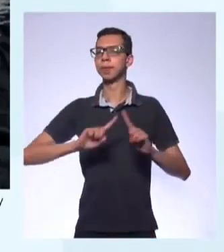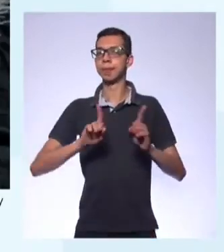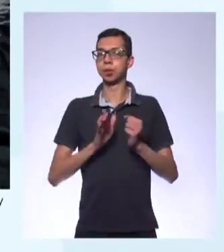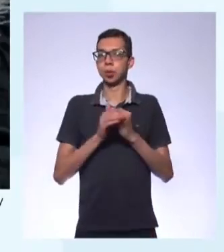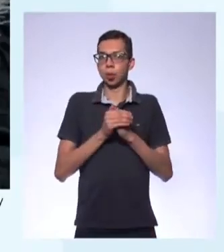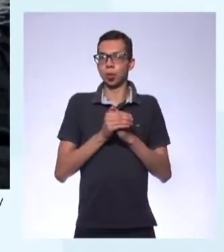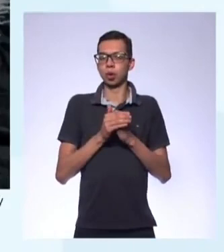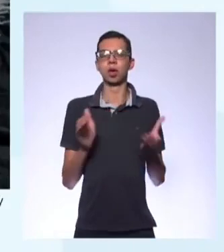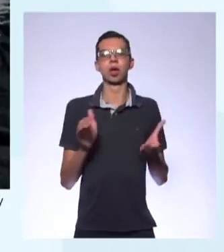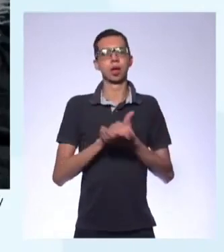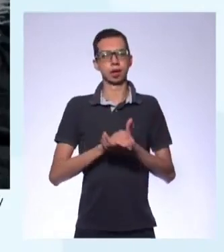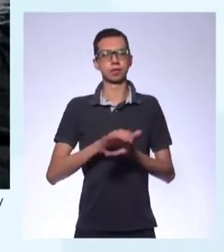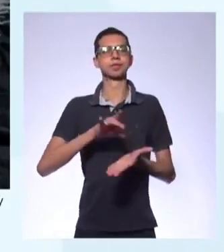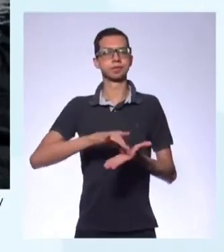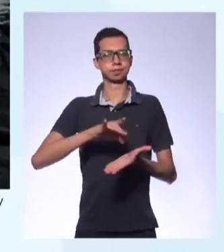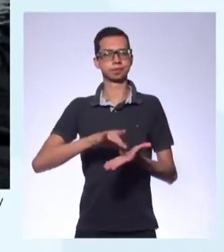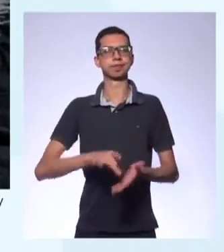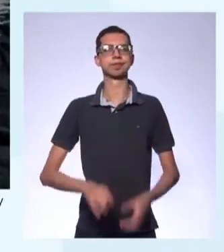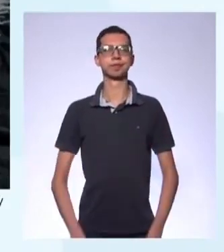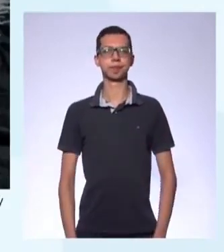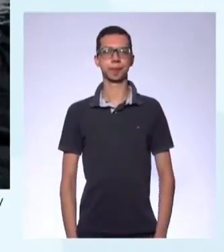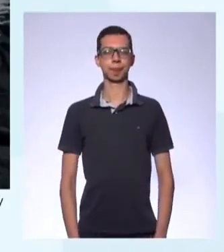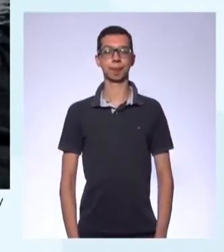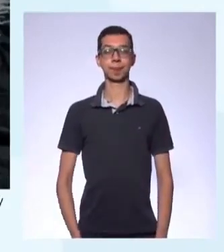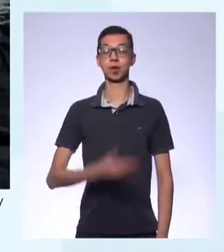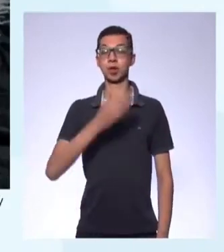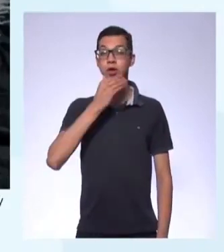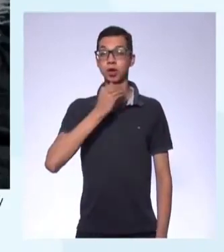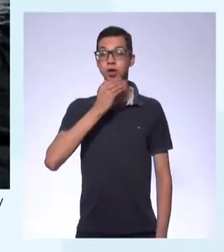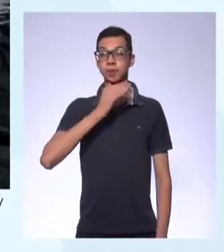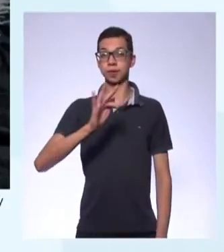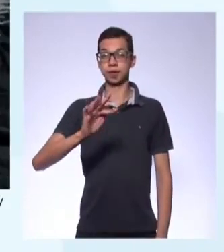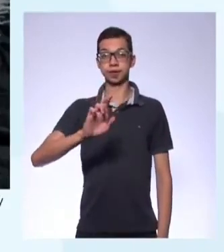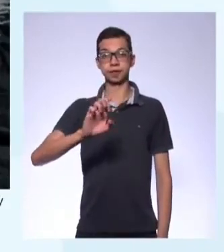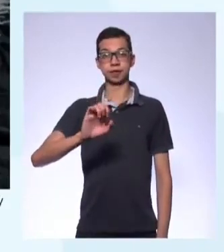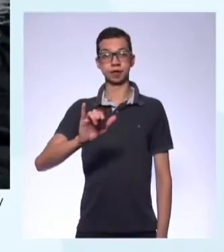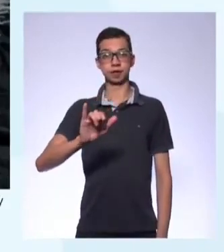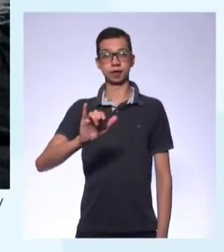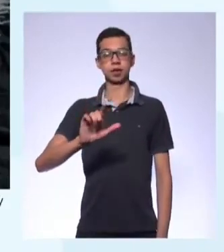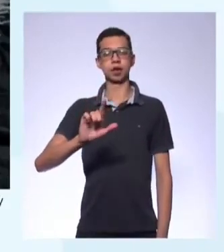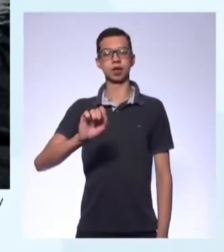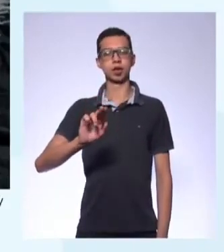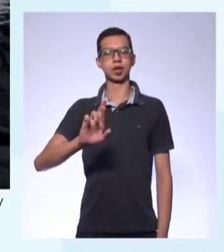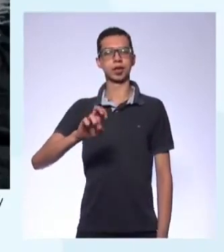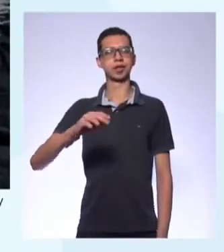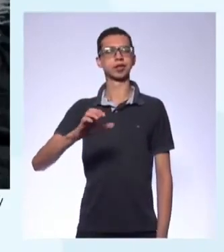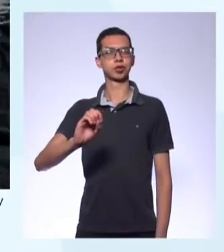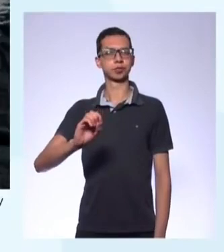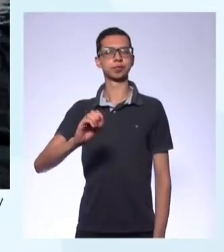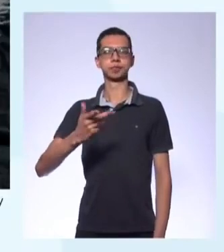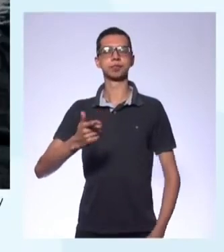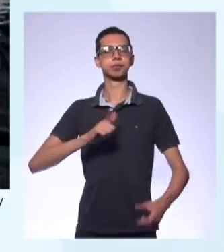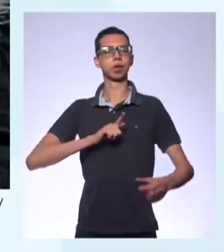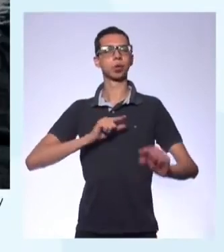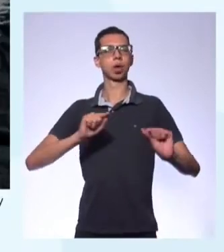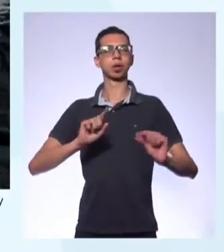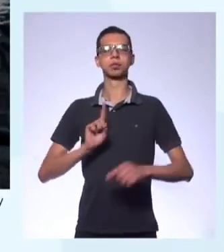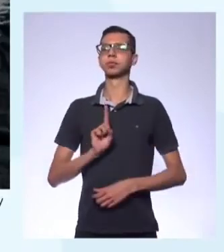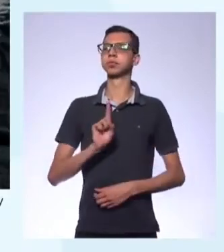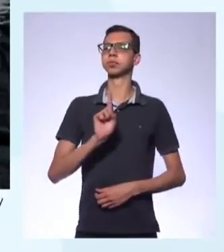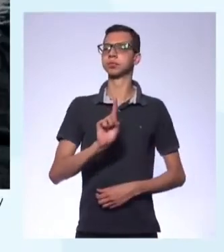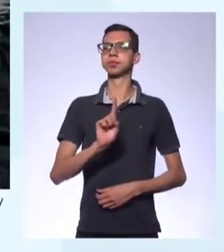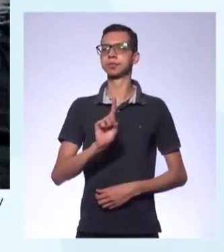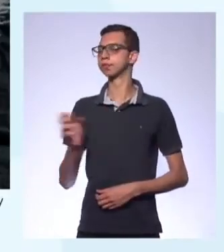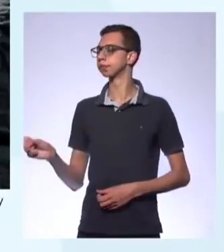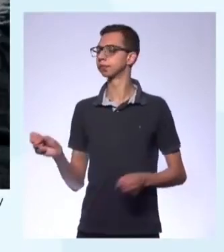Lourenço, confidente de Romeu, fez a celebração da união. O príncipe de Verona resolve exilar Romeu por